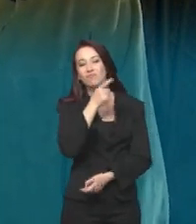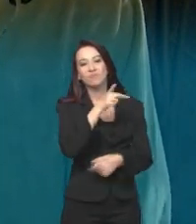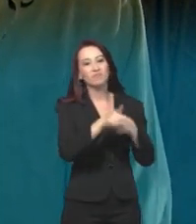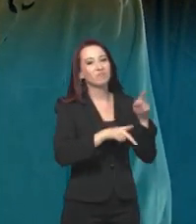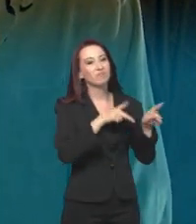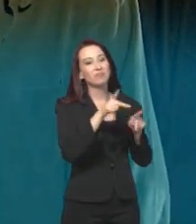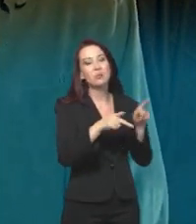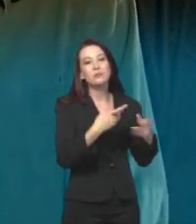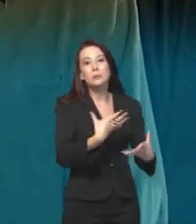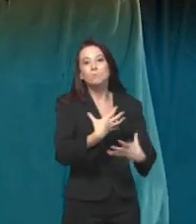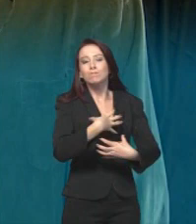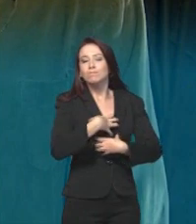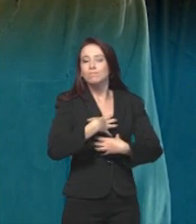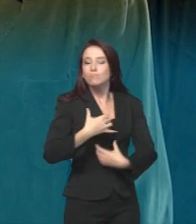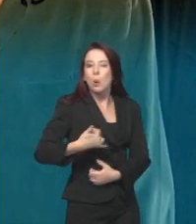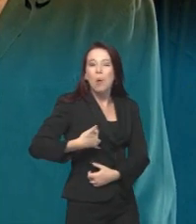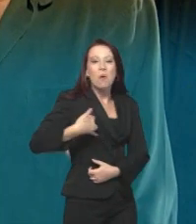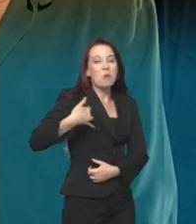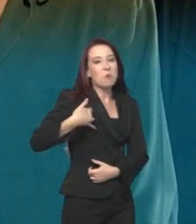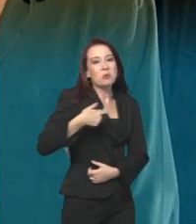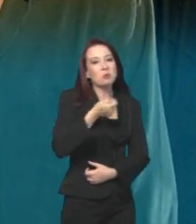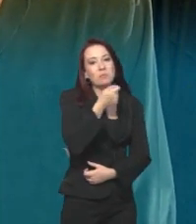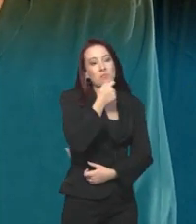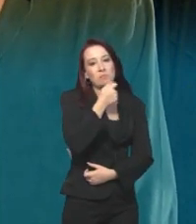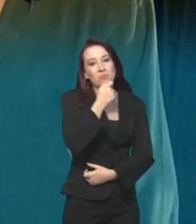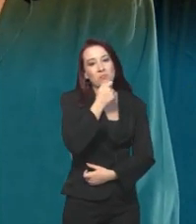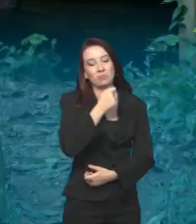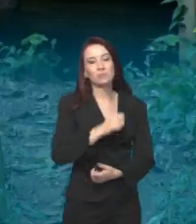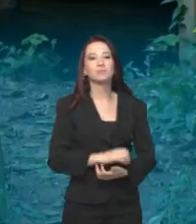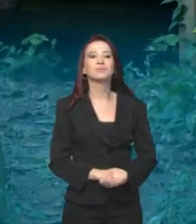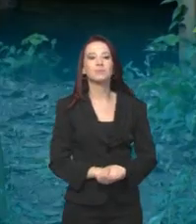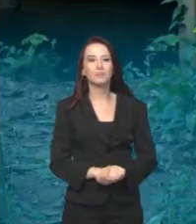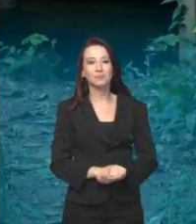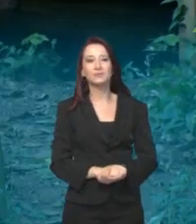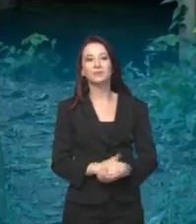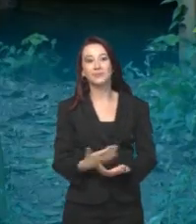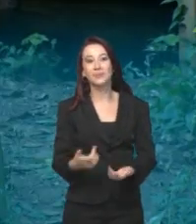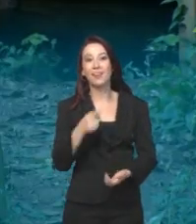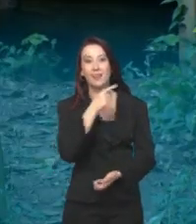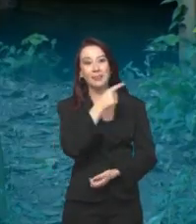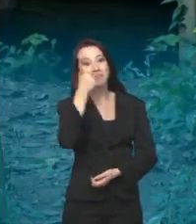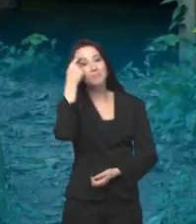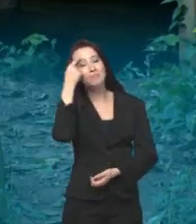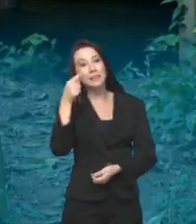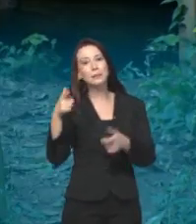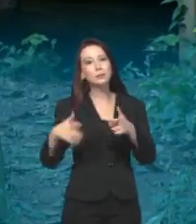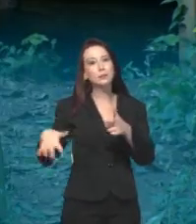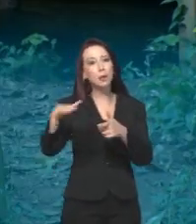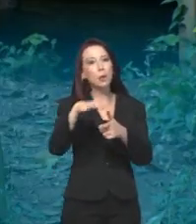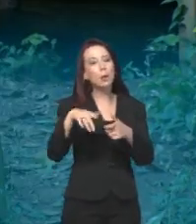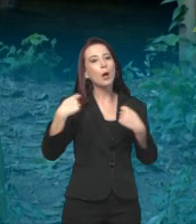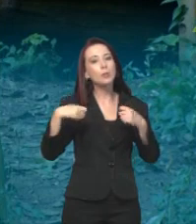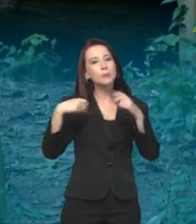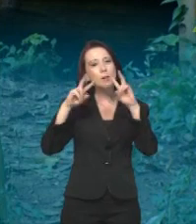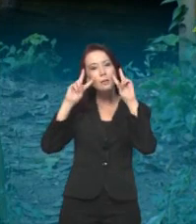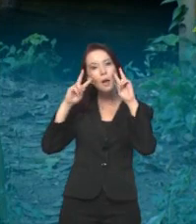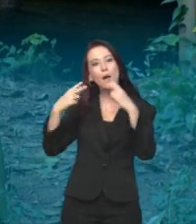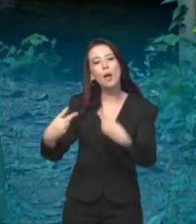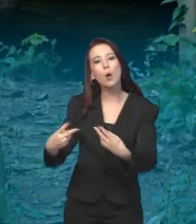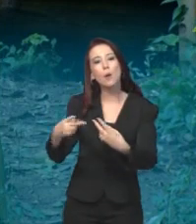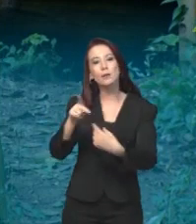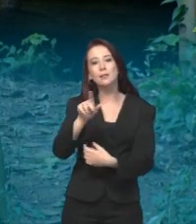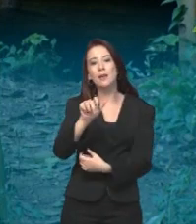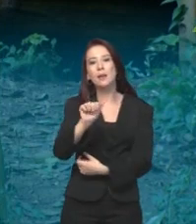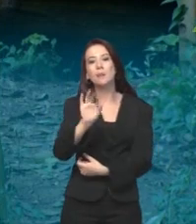apreço, no orgulho de quase ninguém. O sítio até que penso que deveria ser patrimônio mundial da